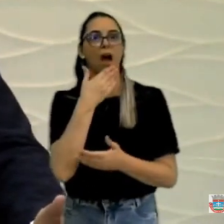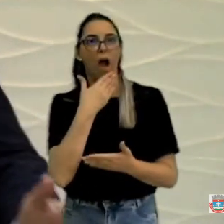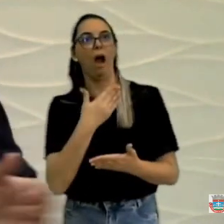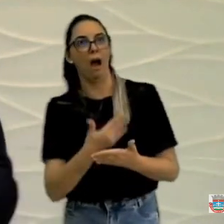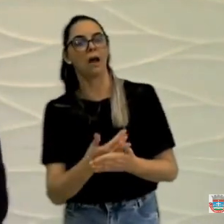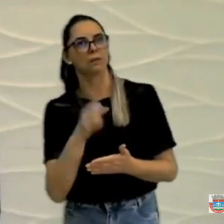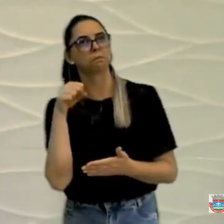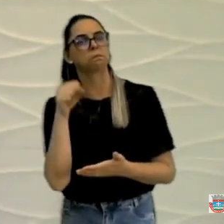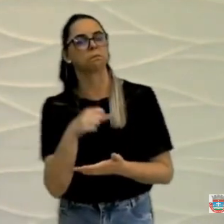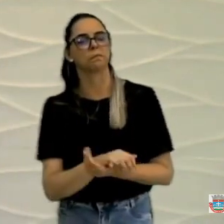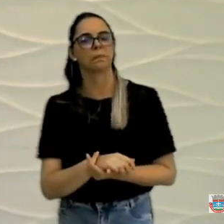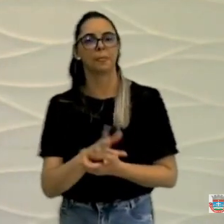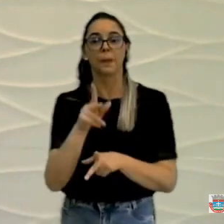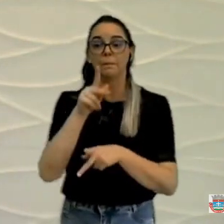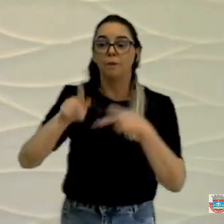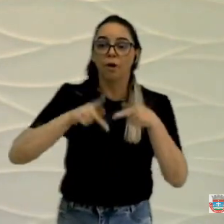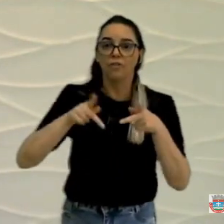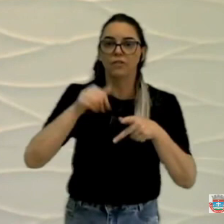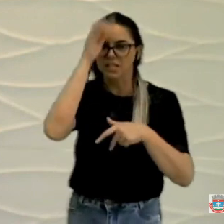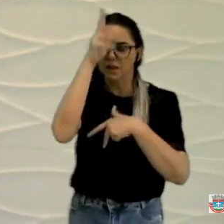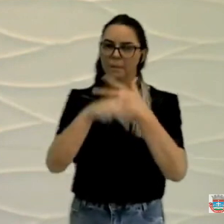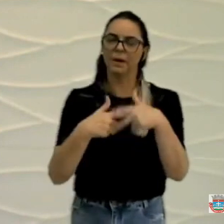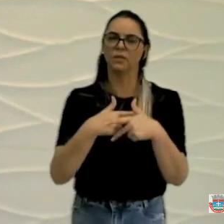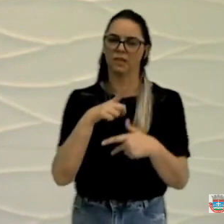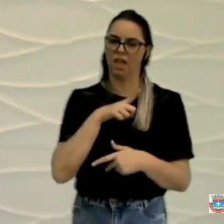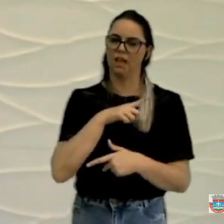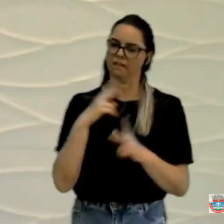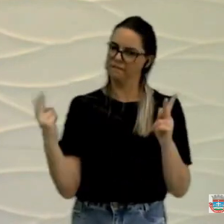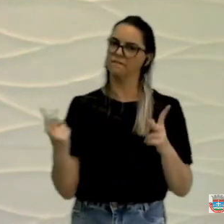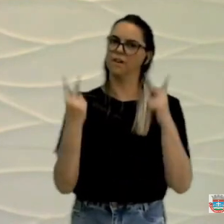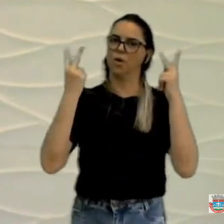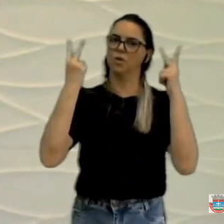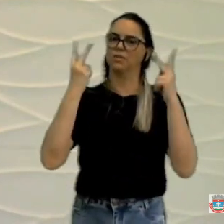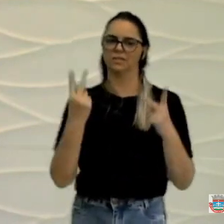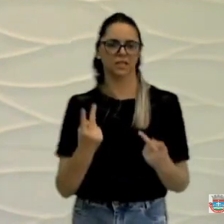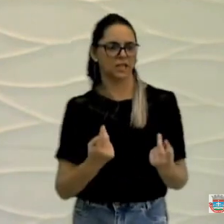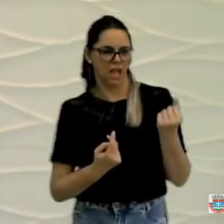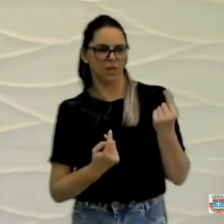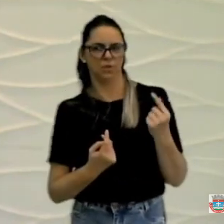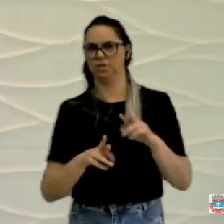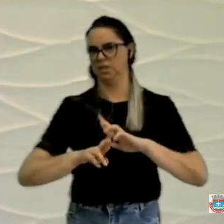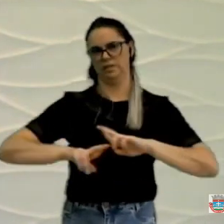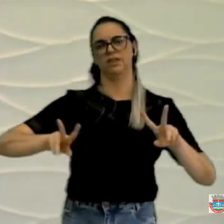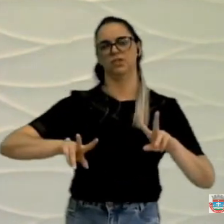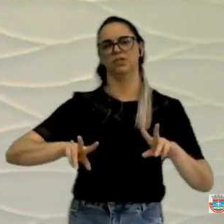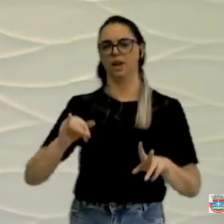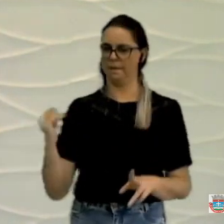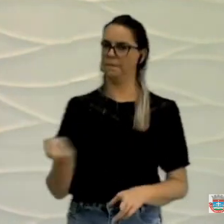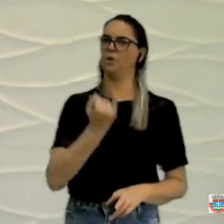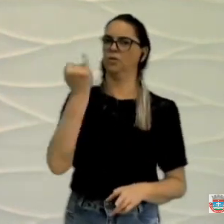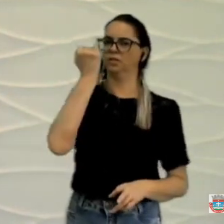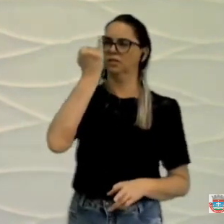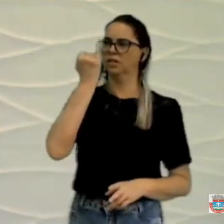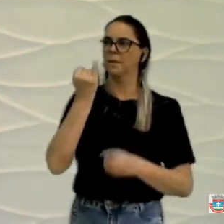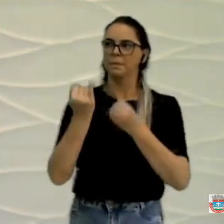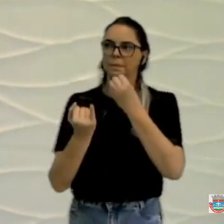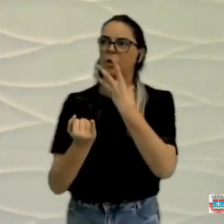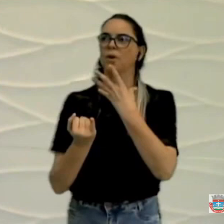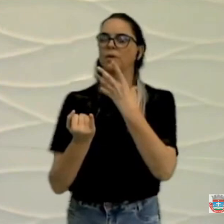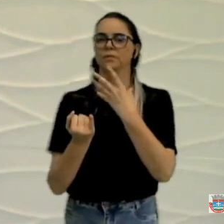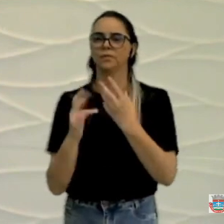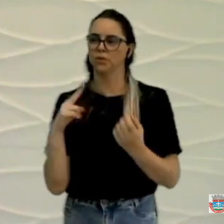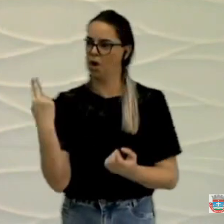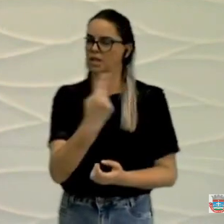que a maioria do povo de São Bento do Una tem valor e não preço. Isso é muito importante. É muito bom a